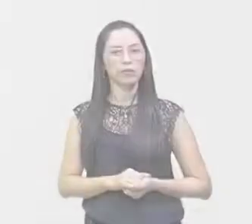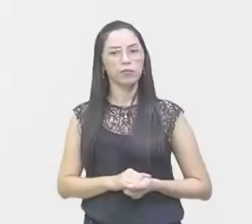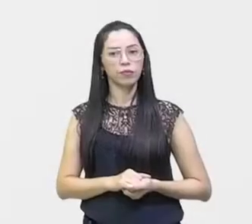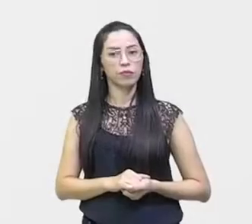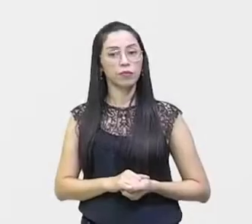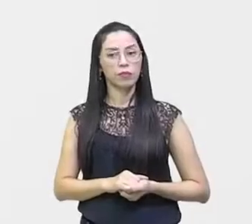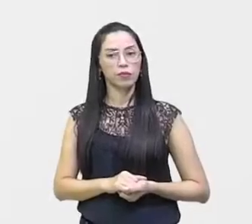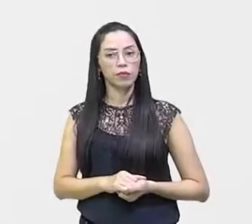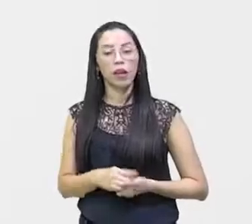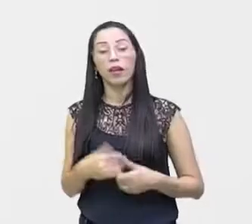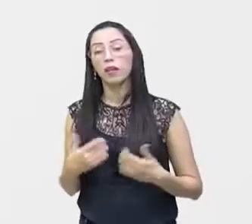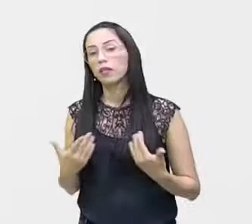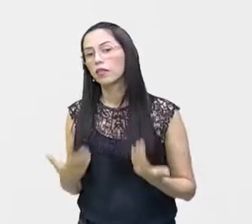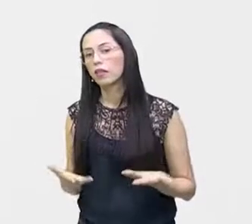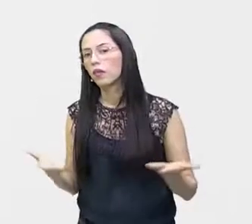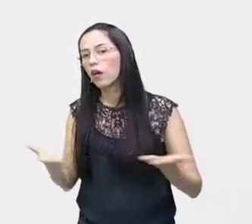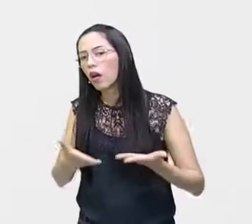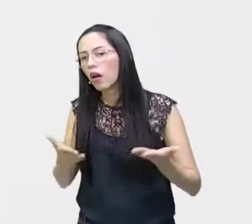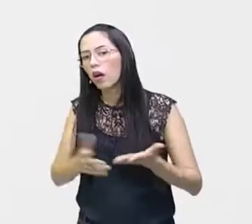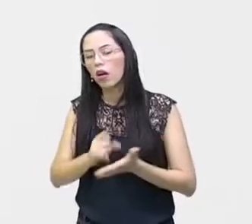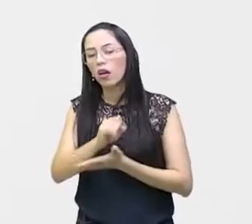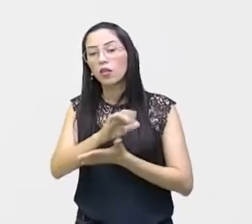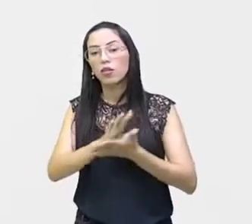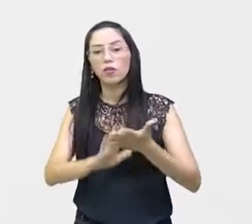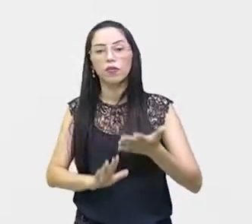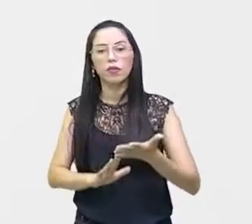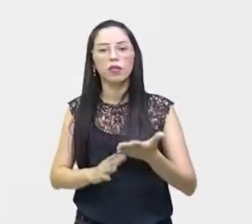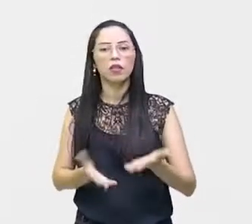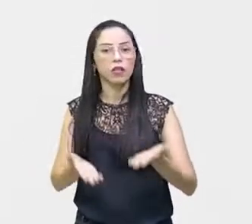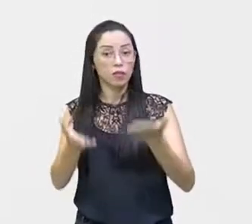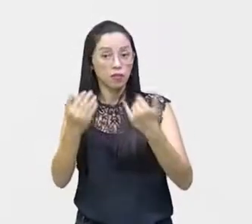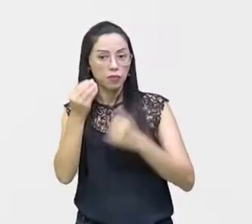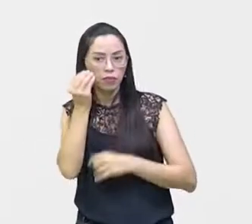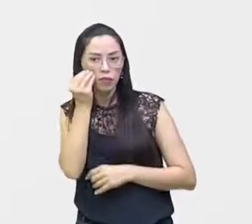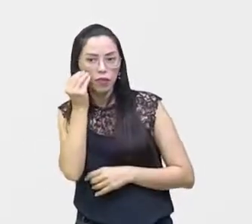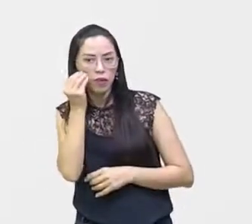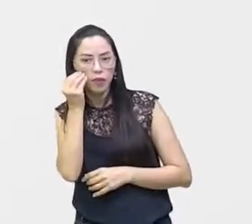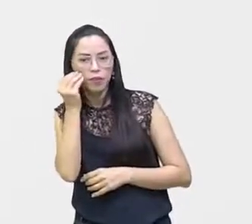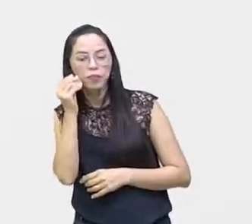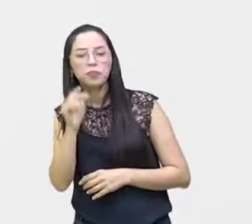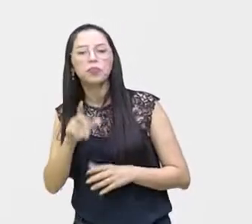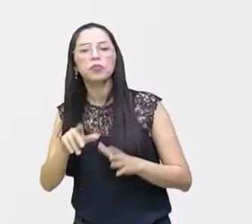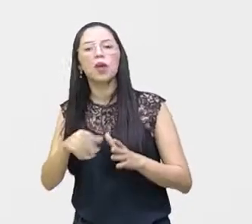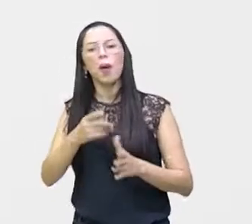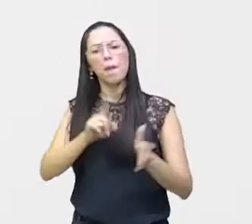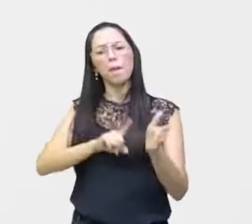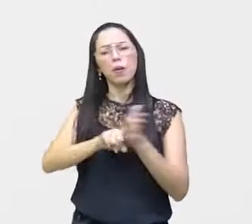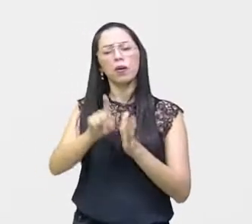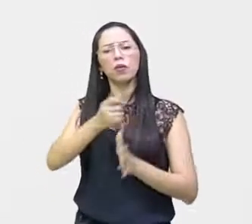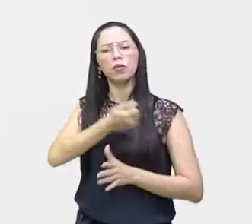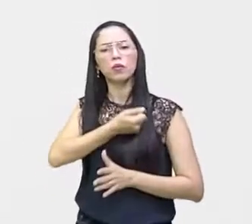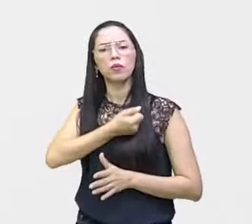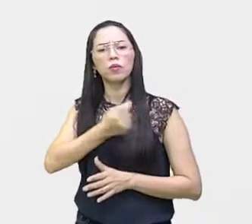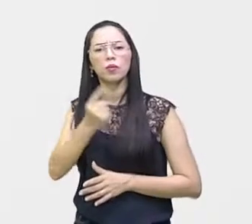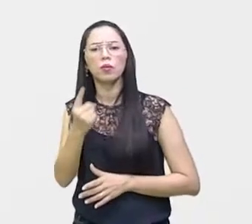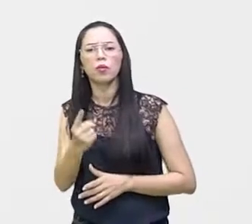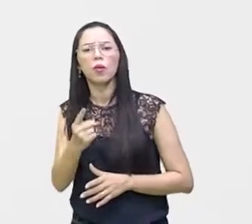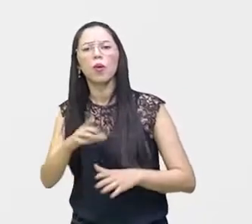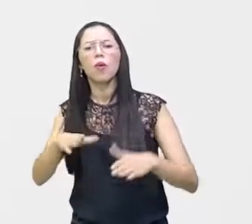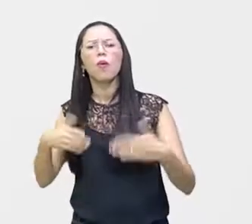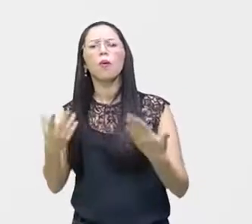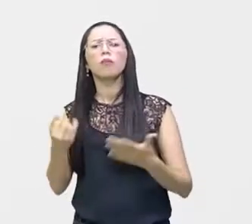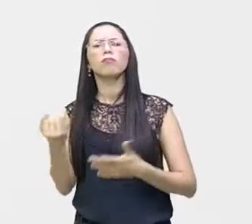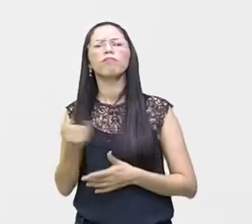Então, chegou a hora do exercitando. Vocês estão preparados? Vamos lá? Número 1. Qual a importância do sangue